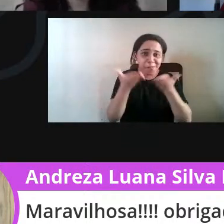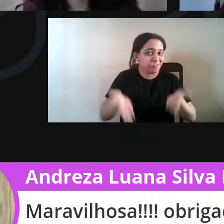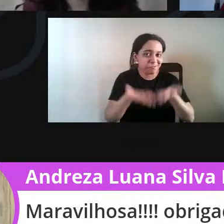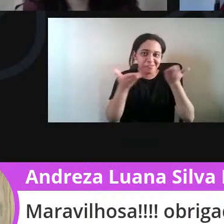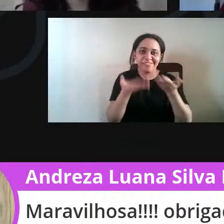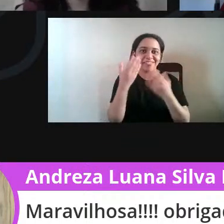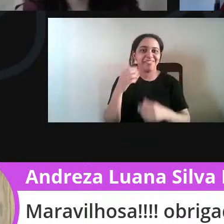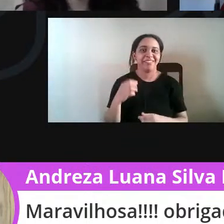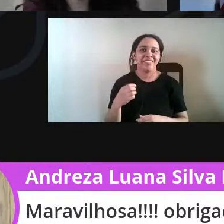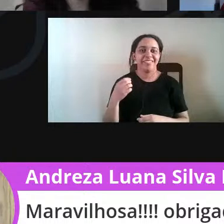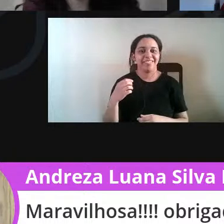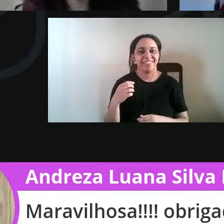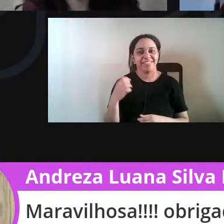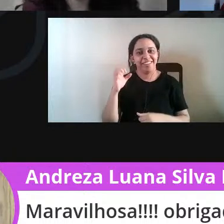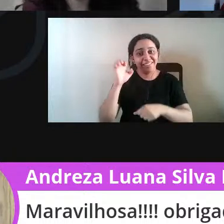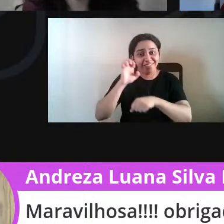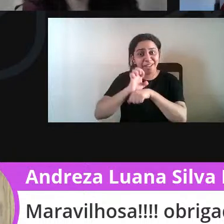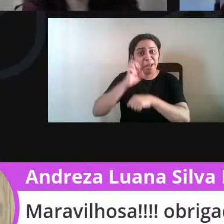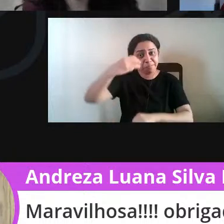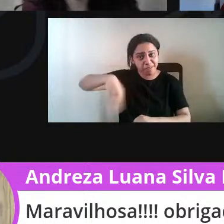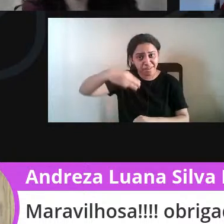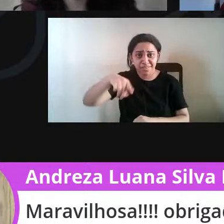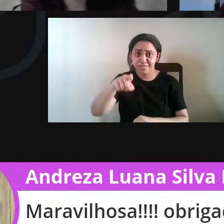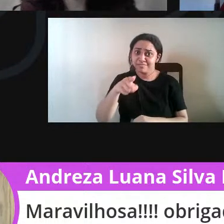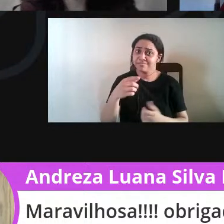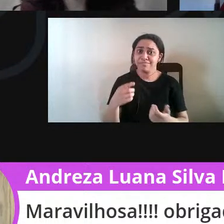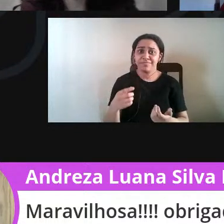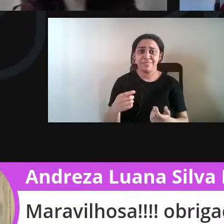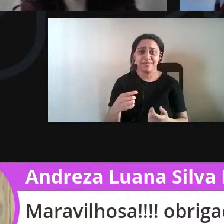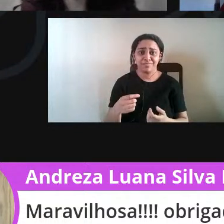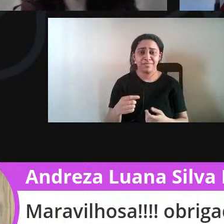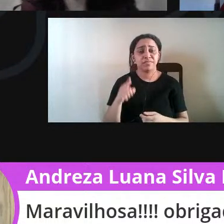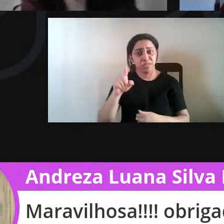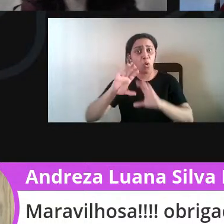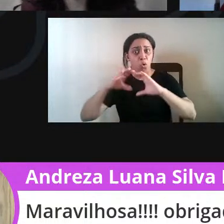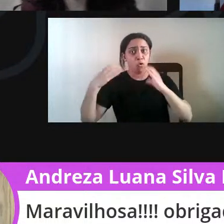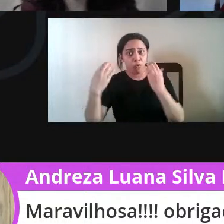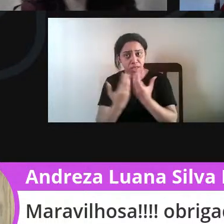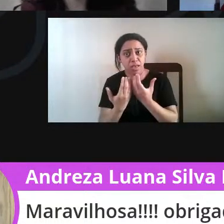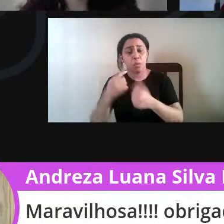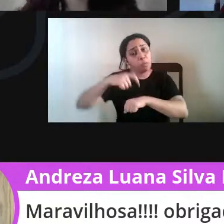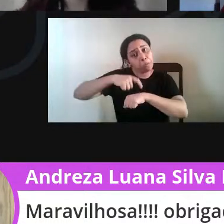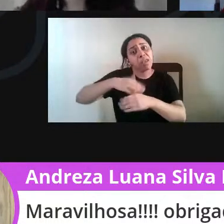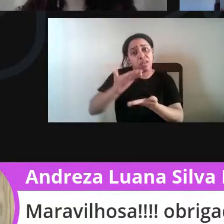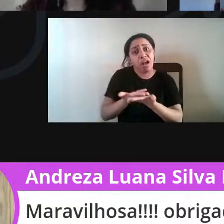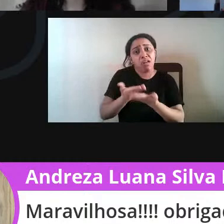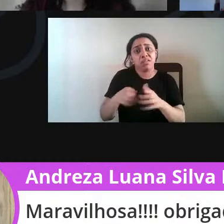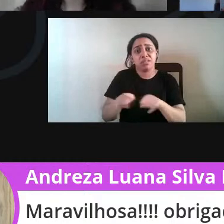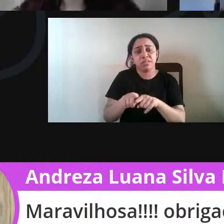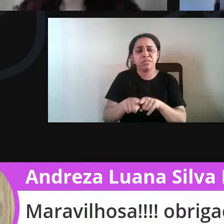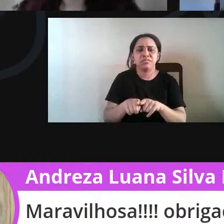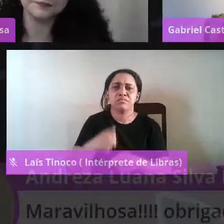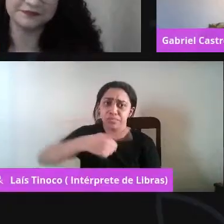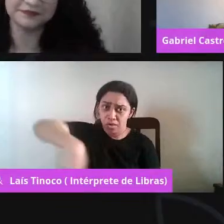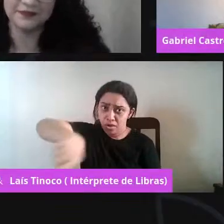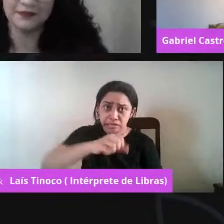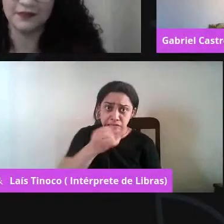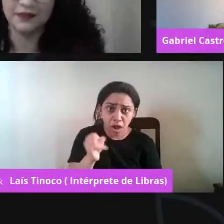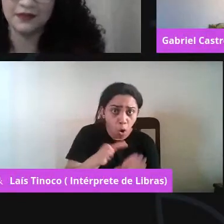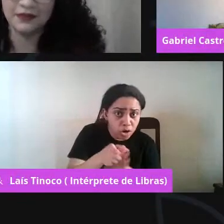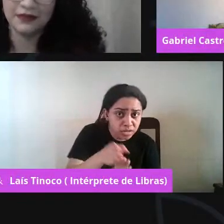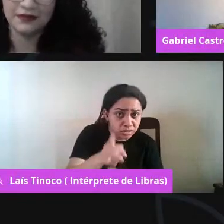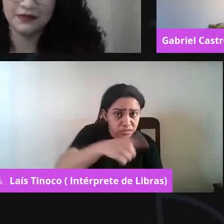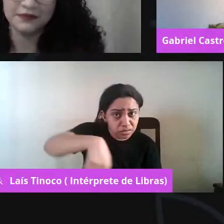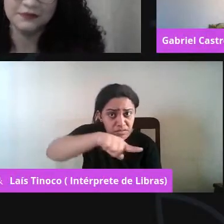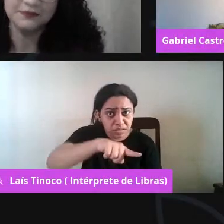Tá certo? Eu espero sempre que eu faça uma conferência ou quando eu dou uma aula, eu digo assim, gente, se serviu para alguma coisa que eu falei,